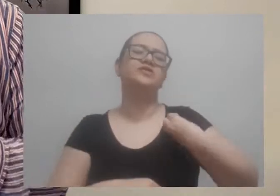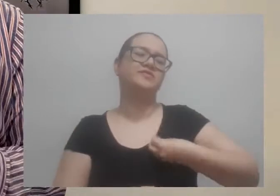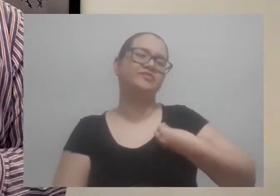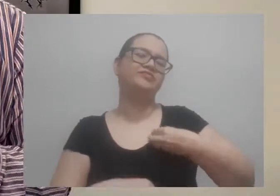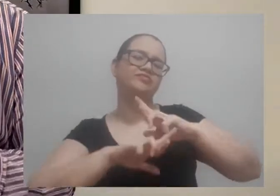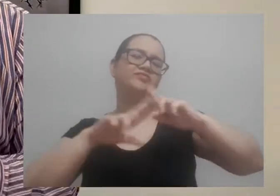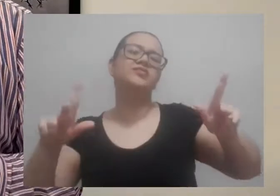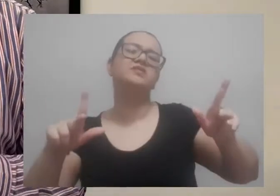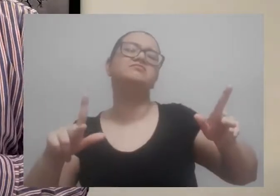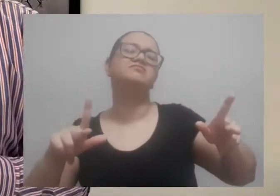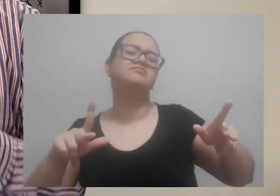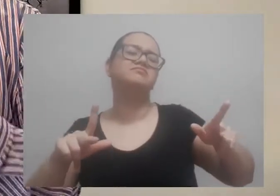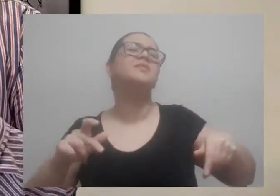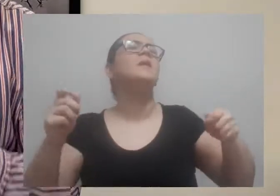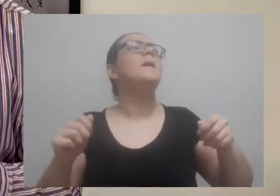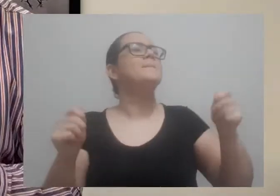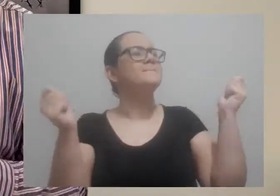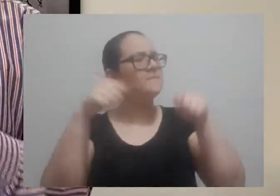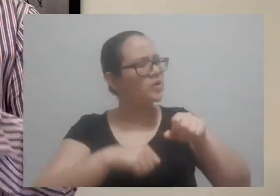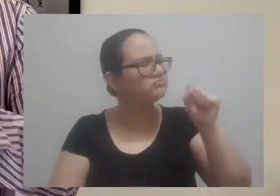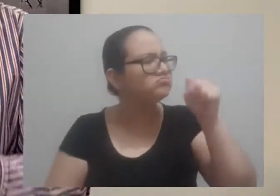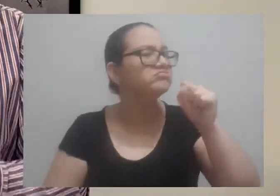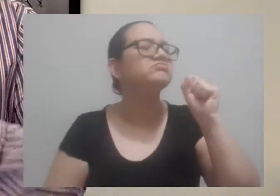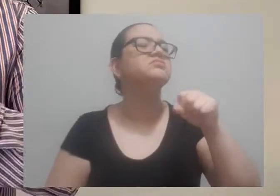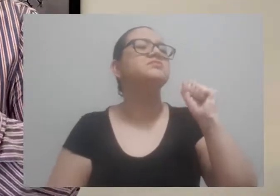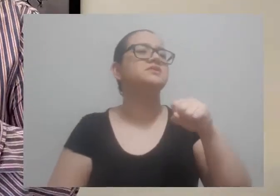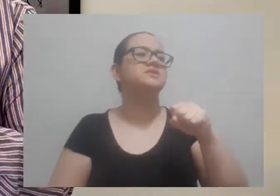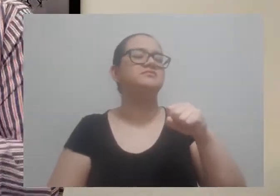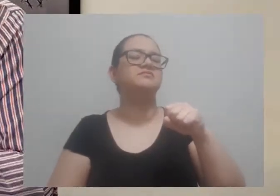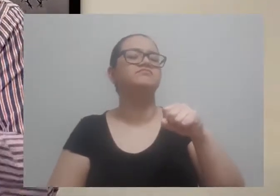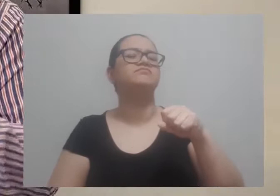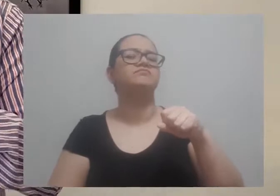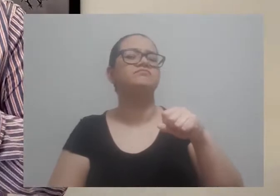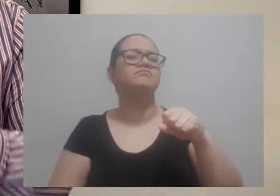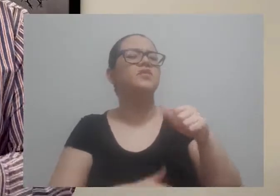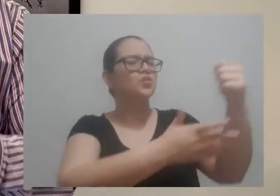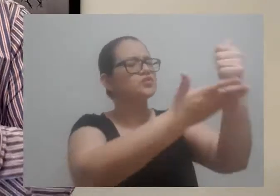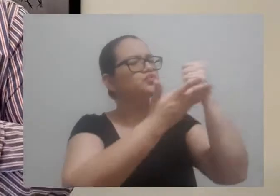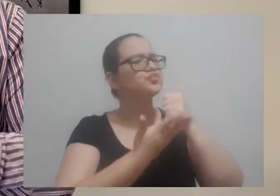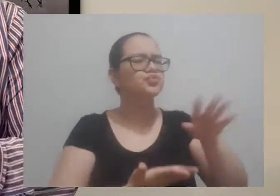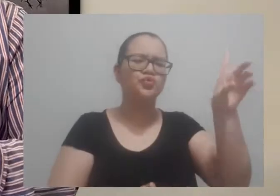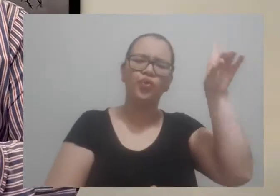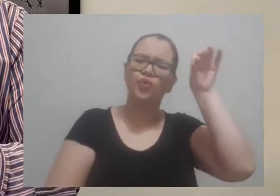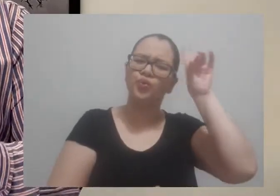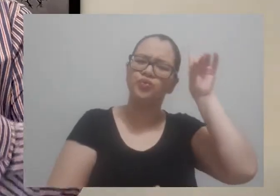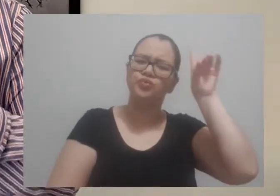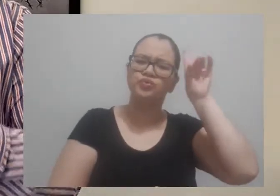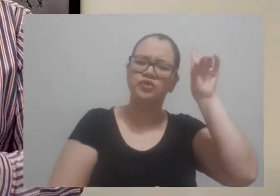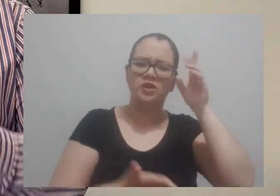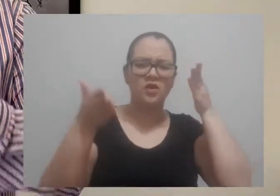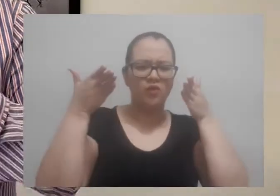caminho da cruz. Nos ajude a cada dia a não nos desviarmos do caminho da cruz,